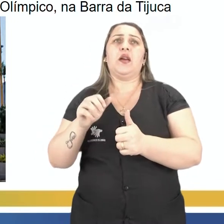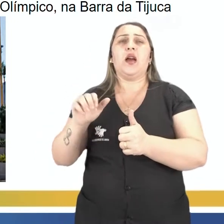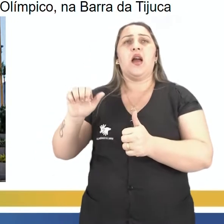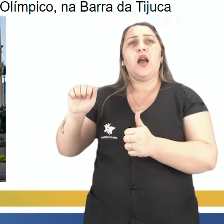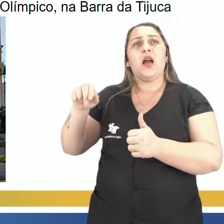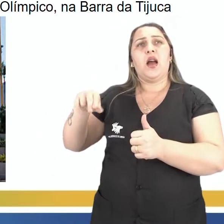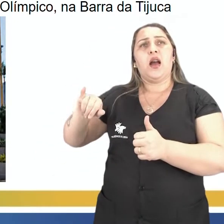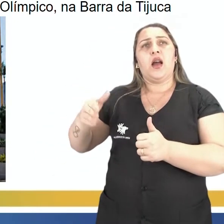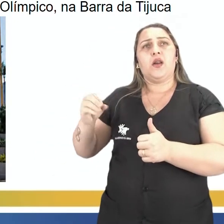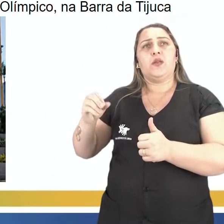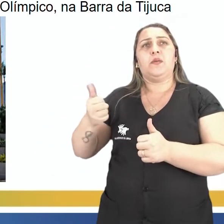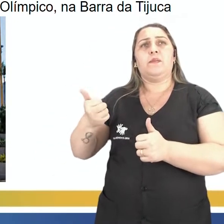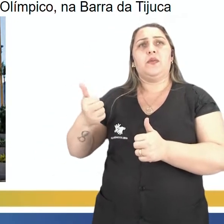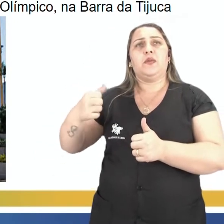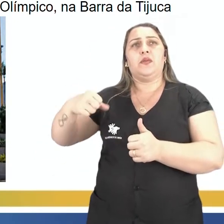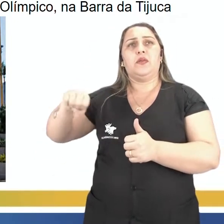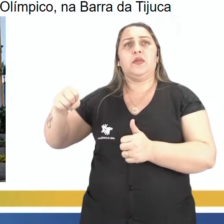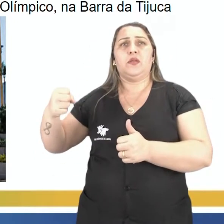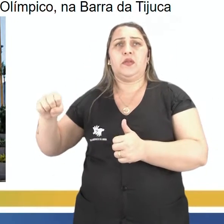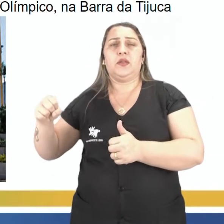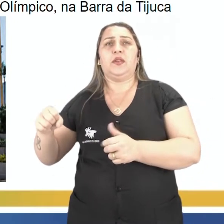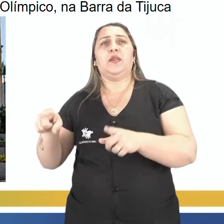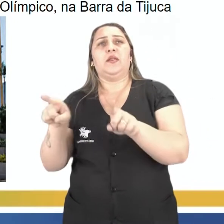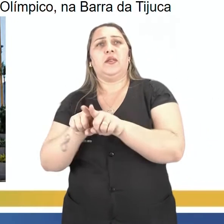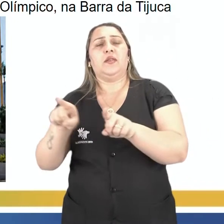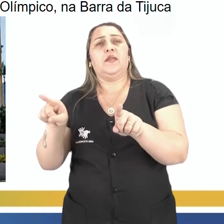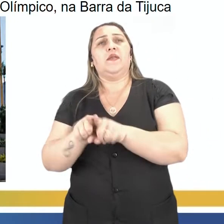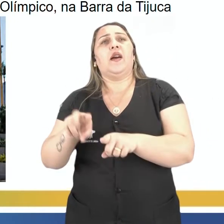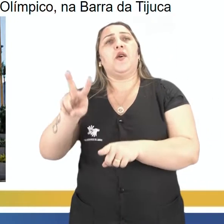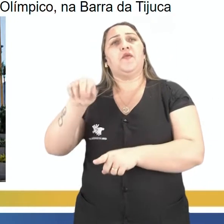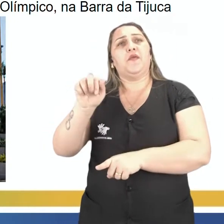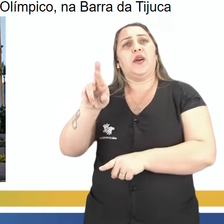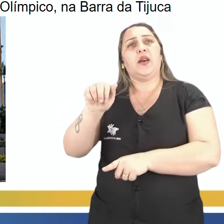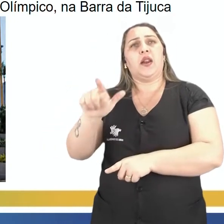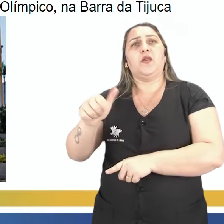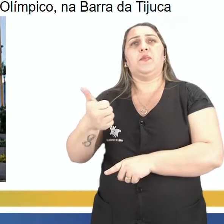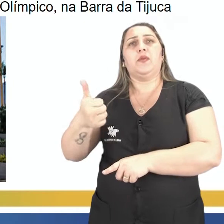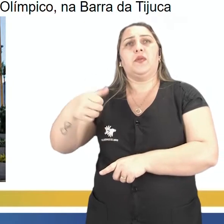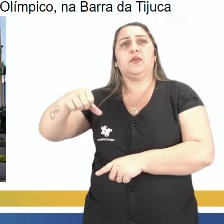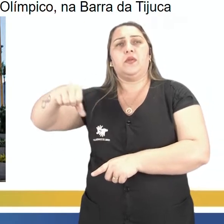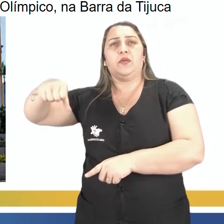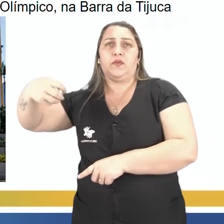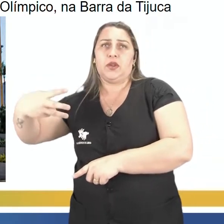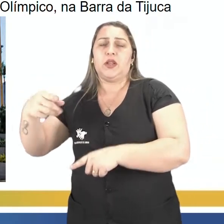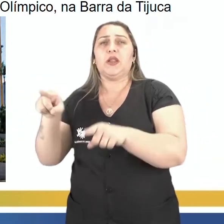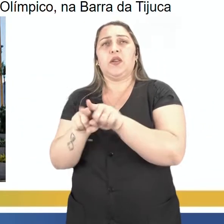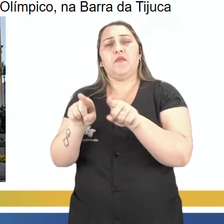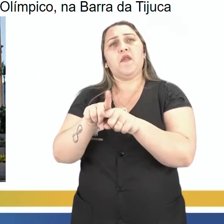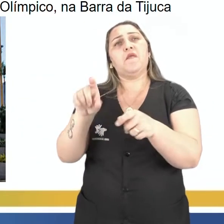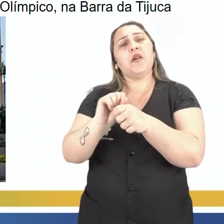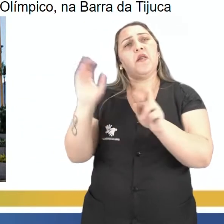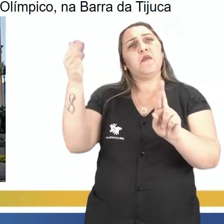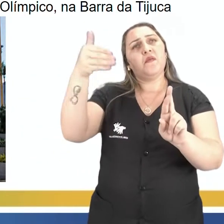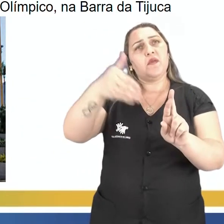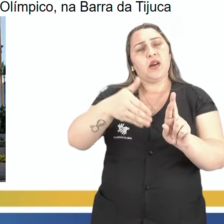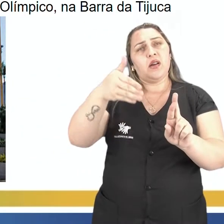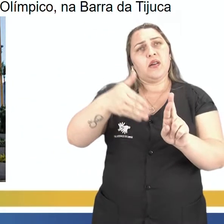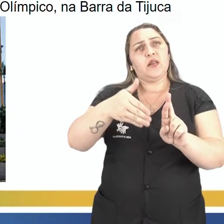de 1988, né? E a obra Varal, de 1993, que ela faz referência